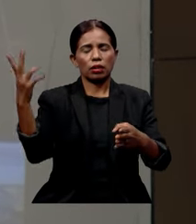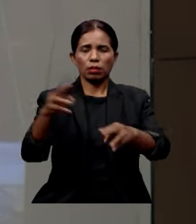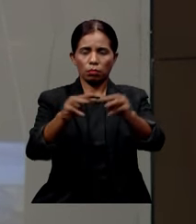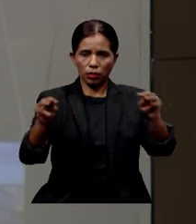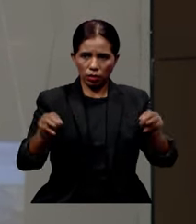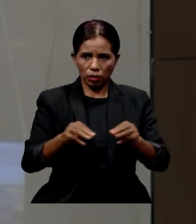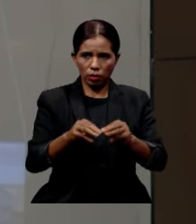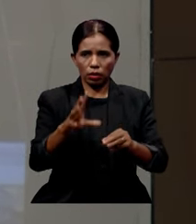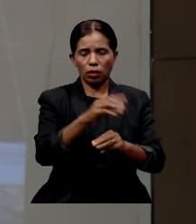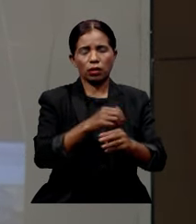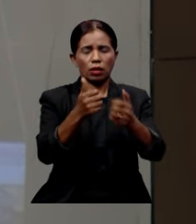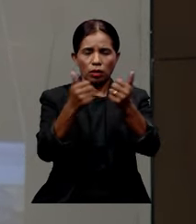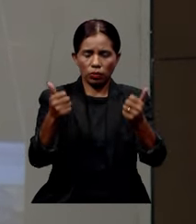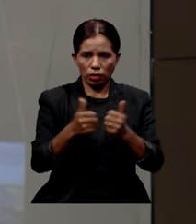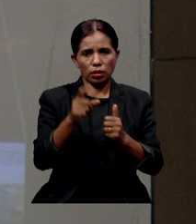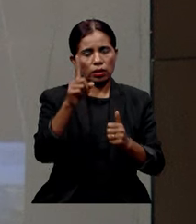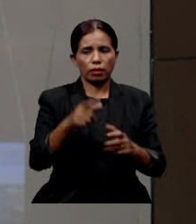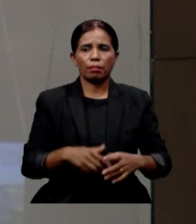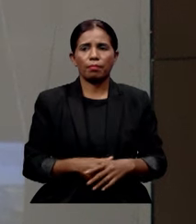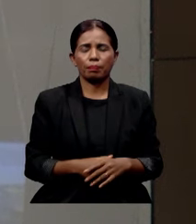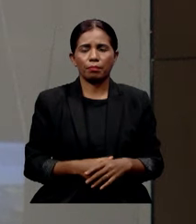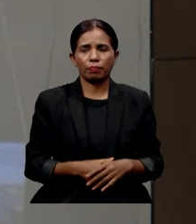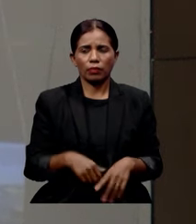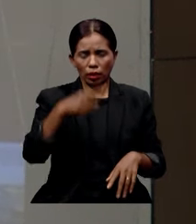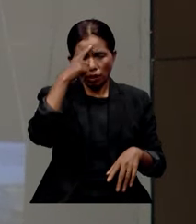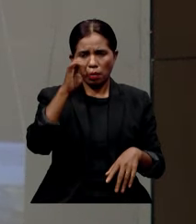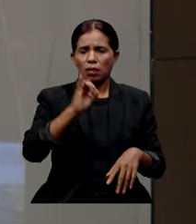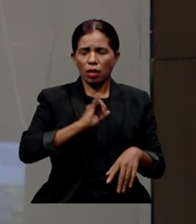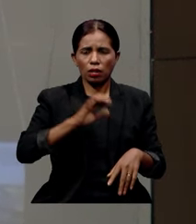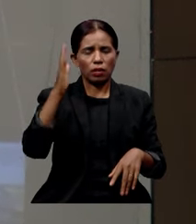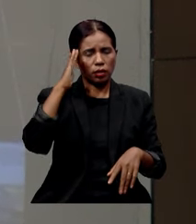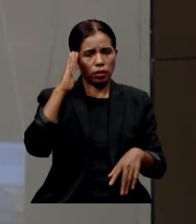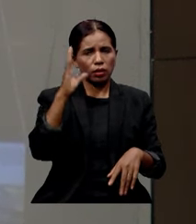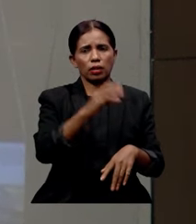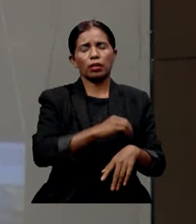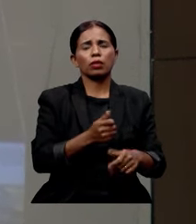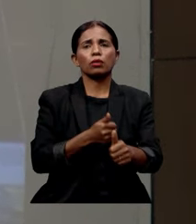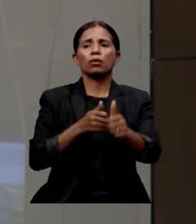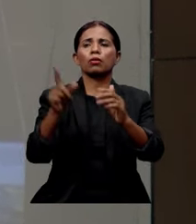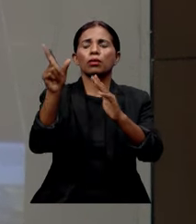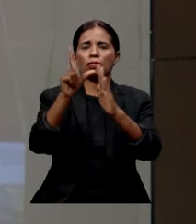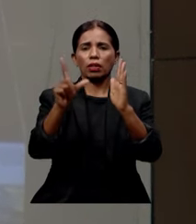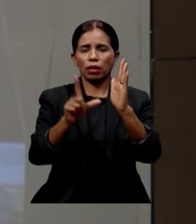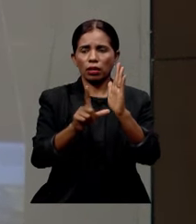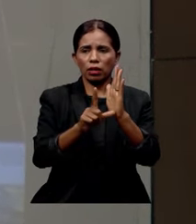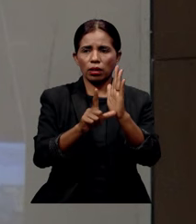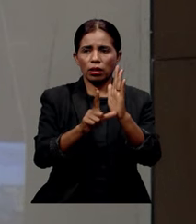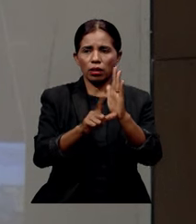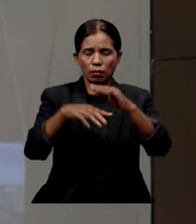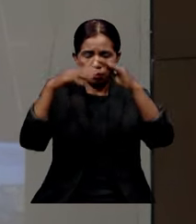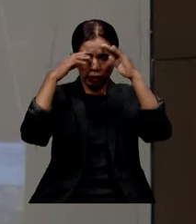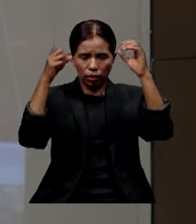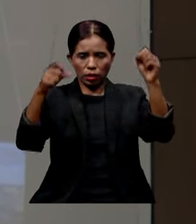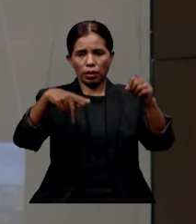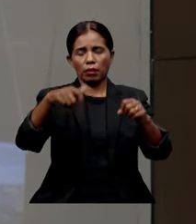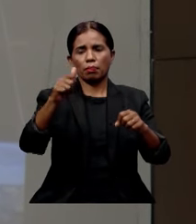município ou em autoridade ira. Tamo a ter que a hierarquia mente por lei, presidente PAM